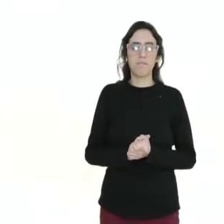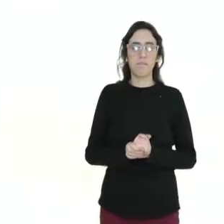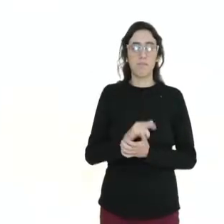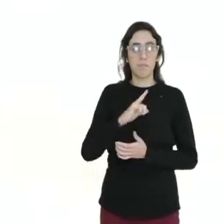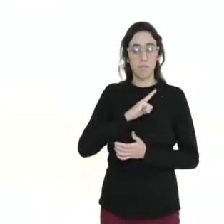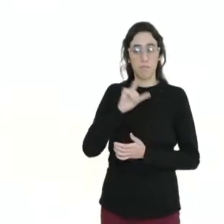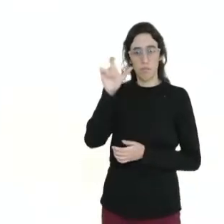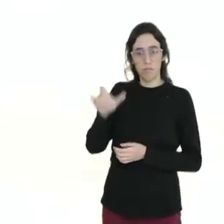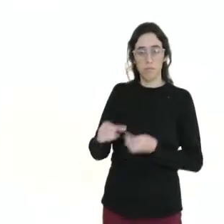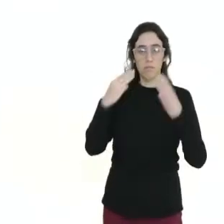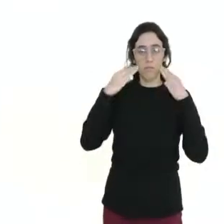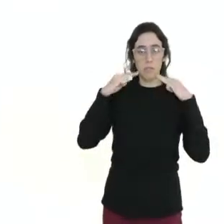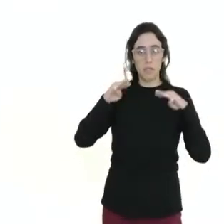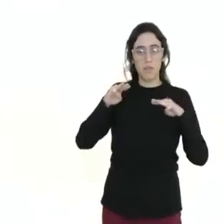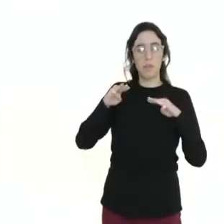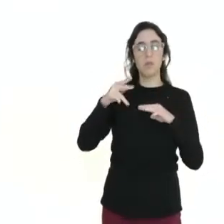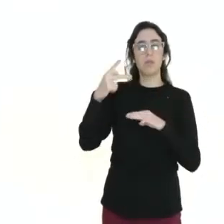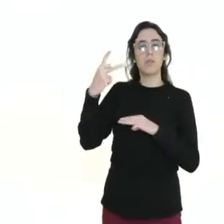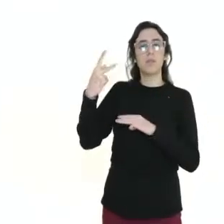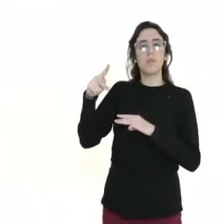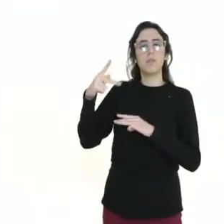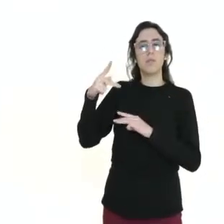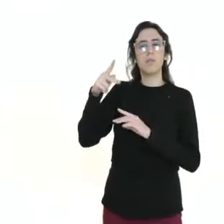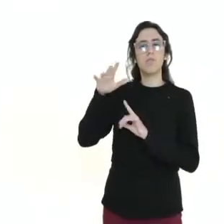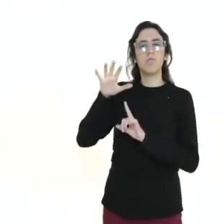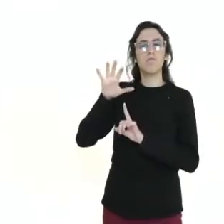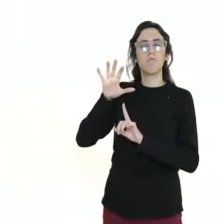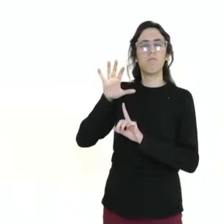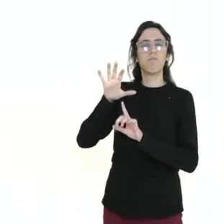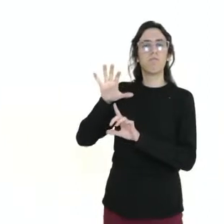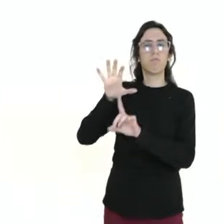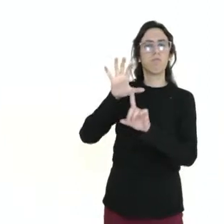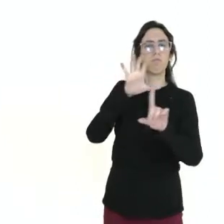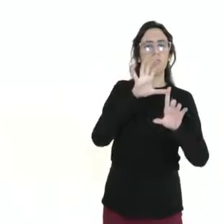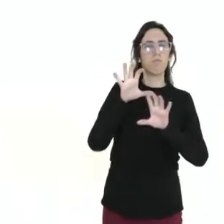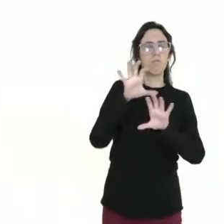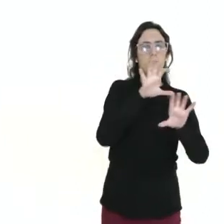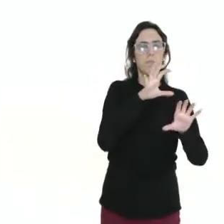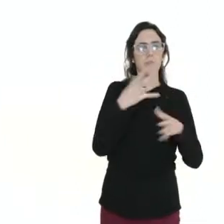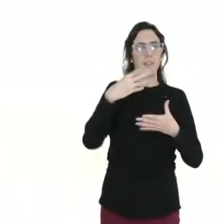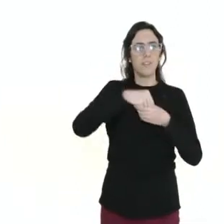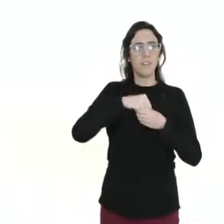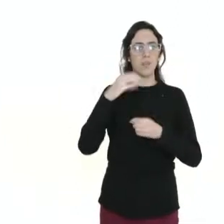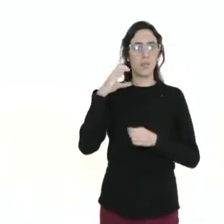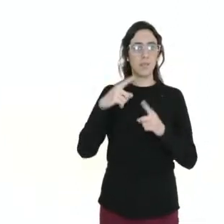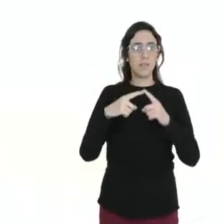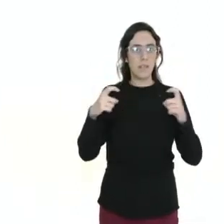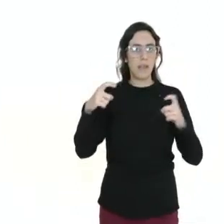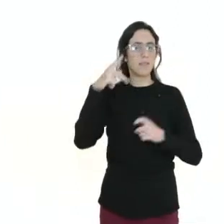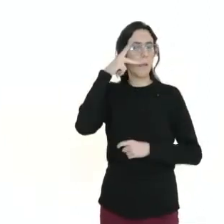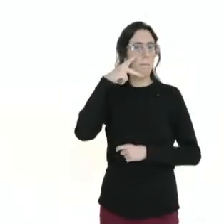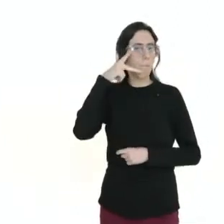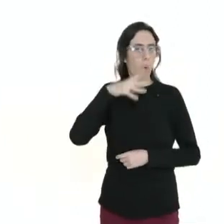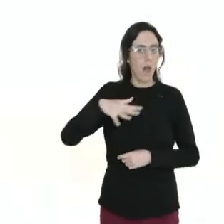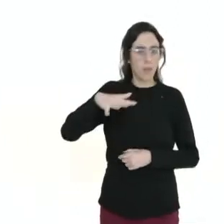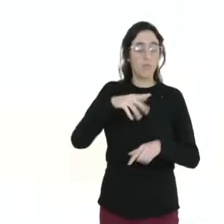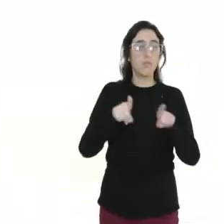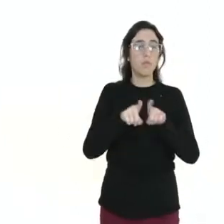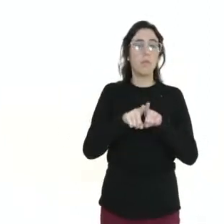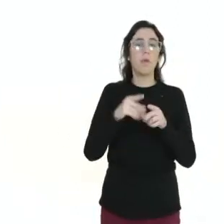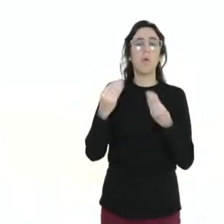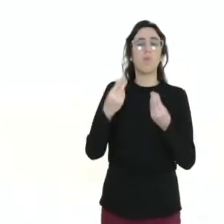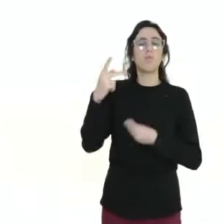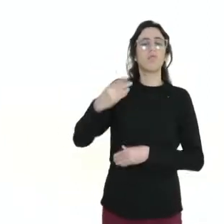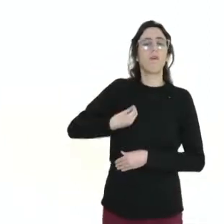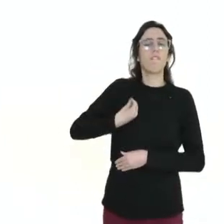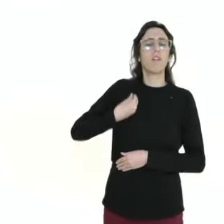de Maquiavel na ciência política moderna. E vamos conhecer o contexto histórico de Maquiavel,